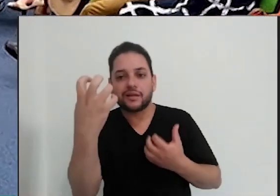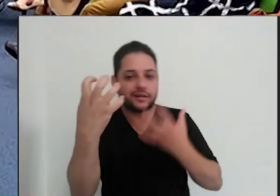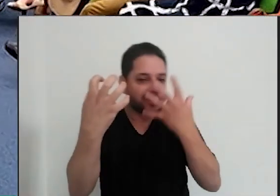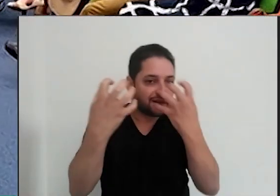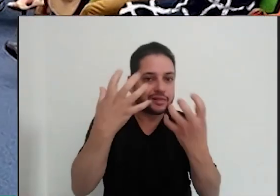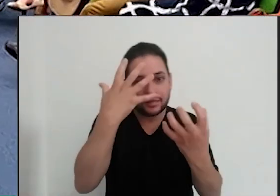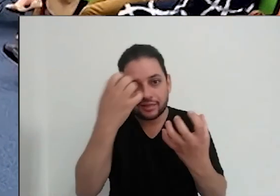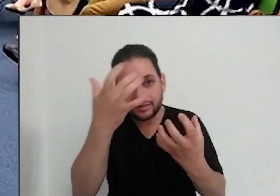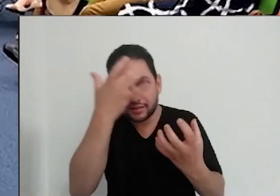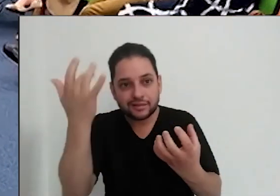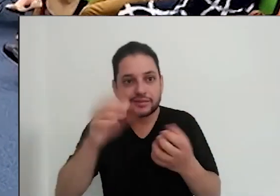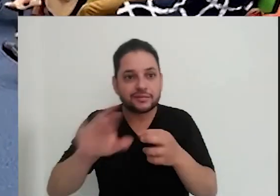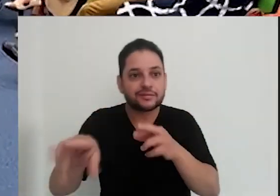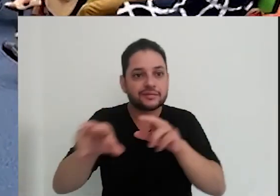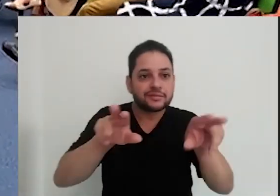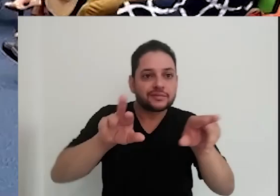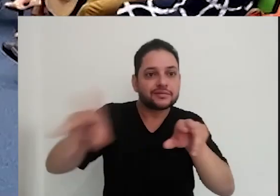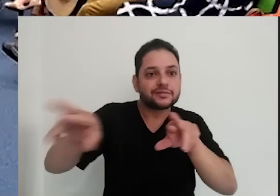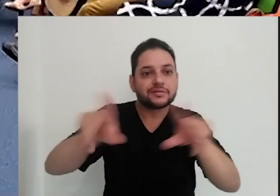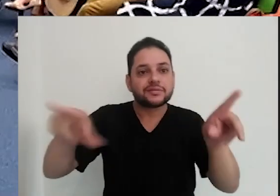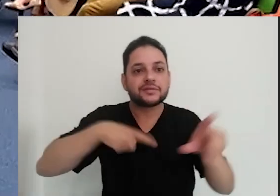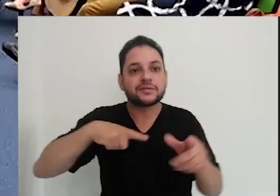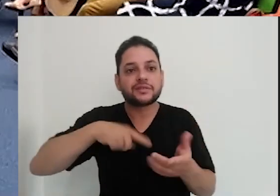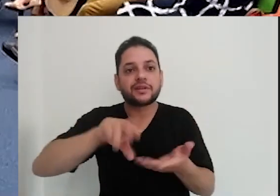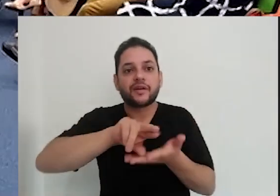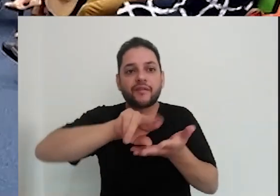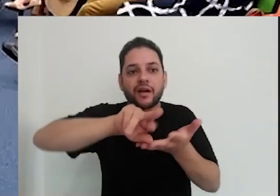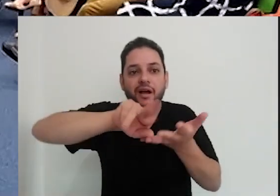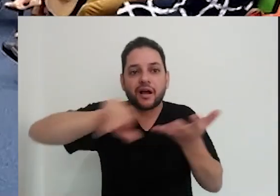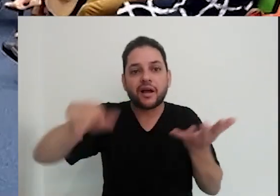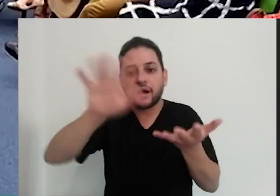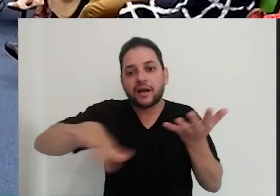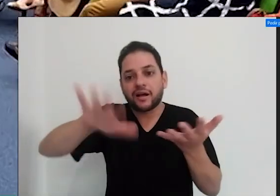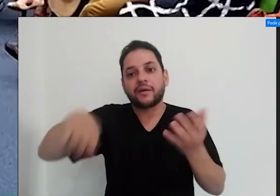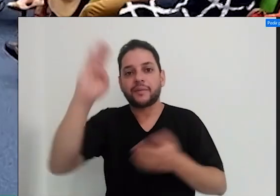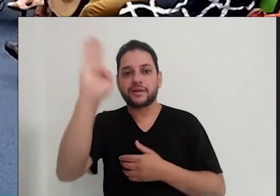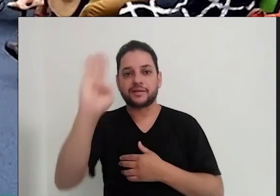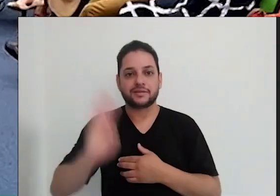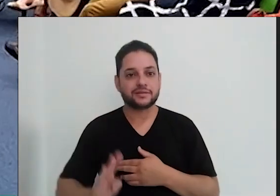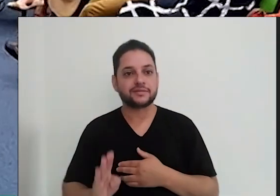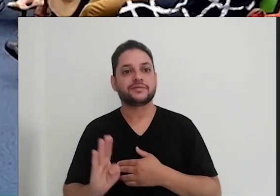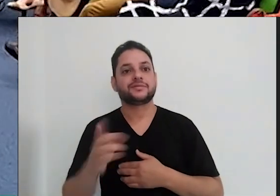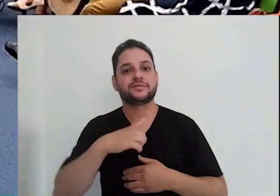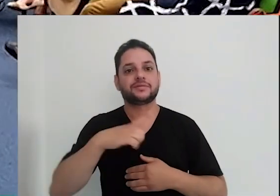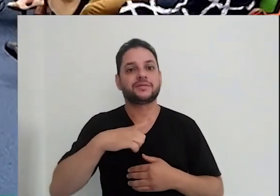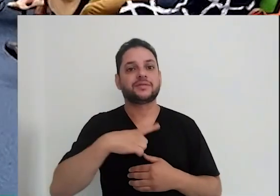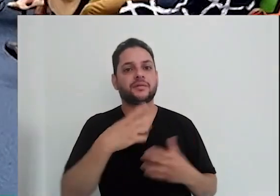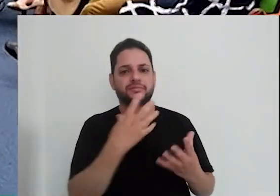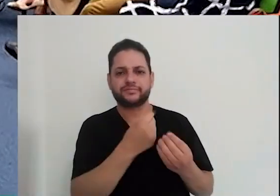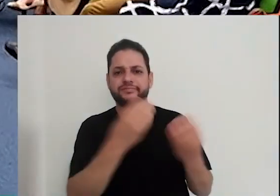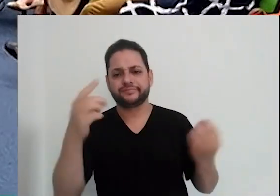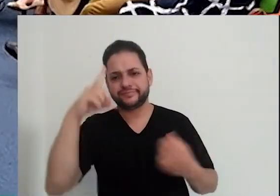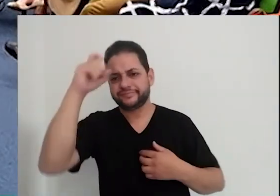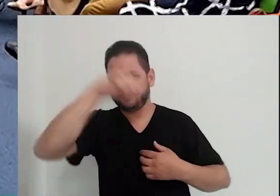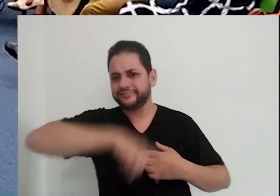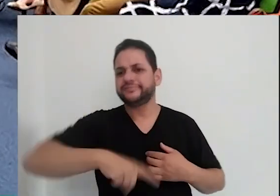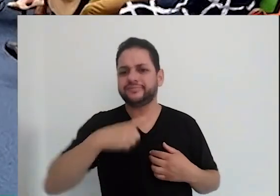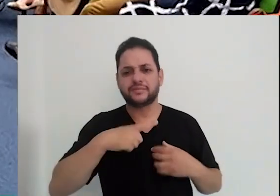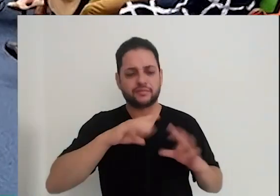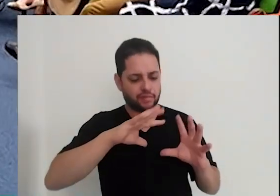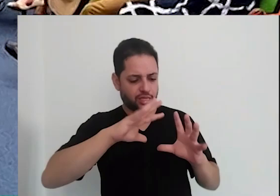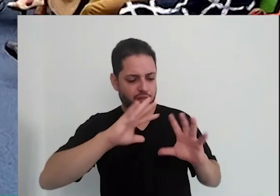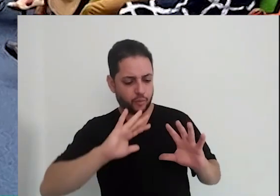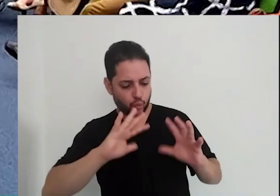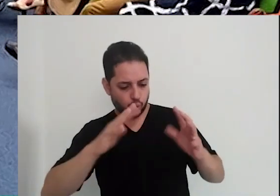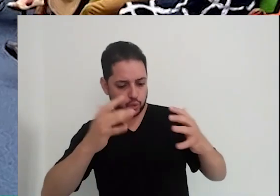diferentes de de todas as classes sociais de todas as regiões do Brasil mas é muito muito difícil as bolhas existem cada vez